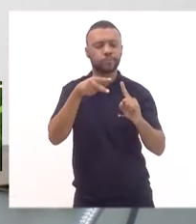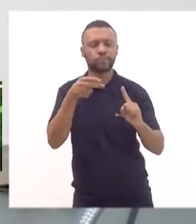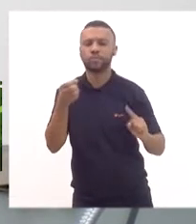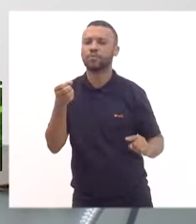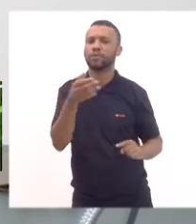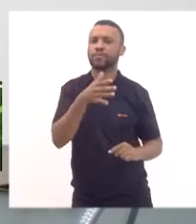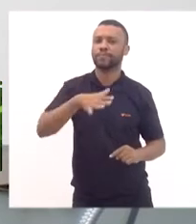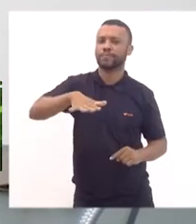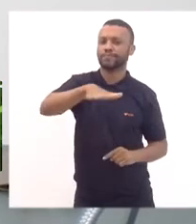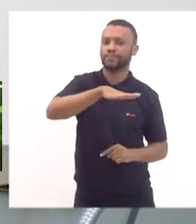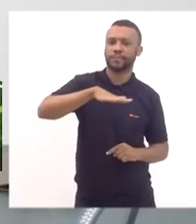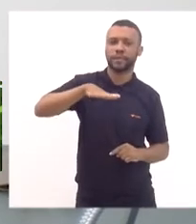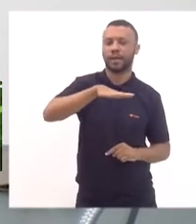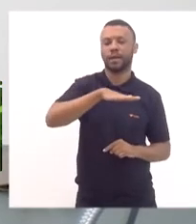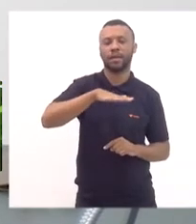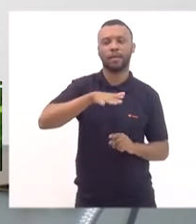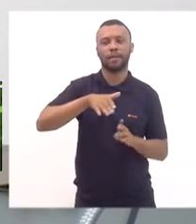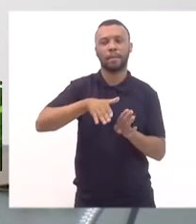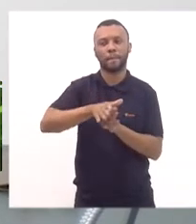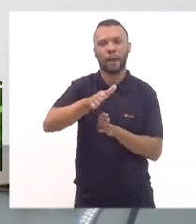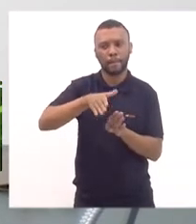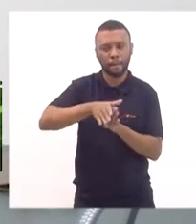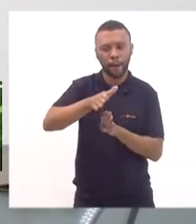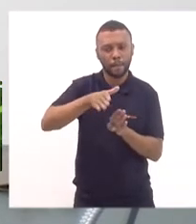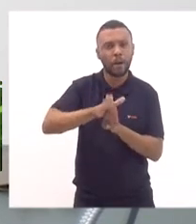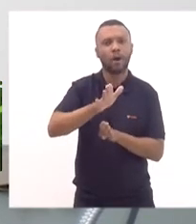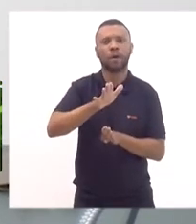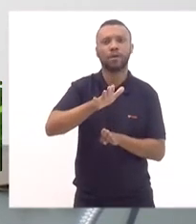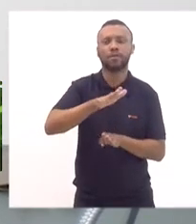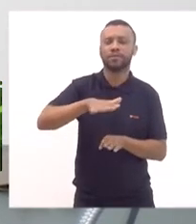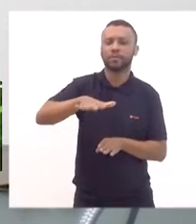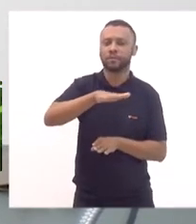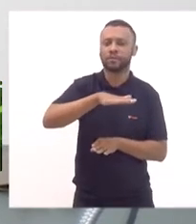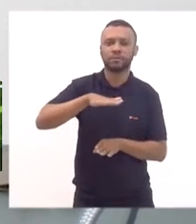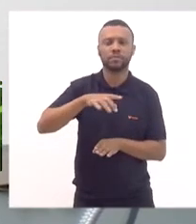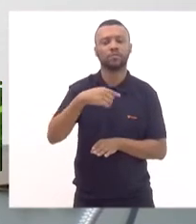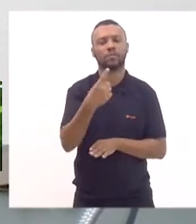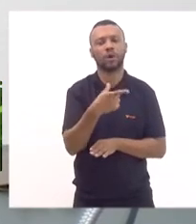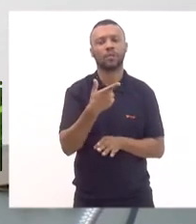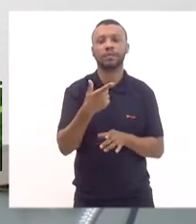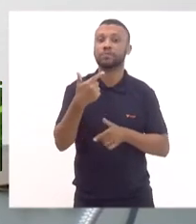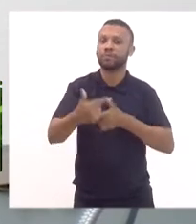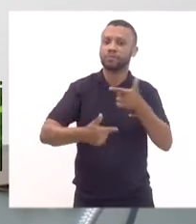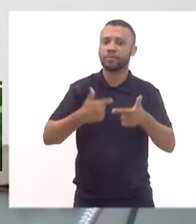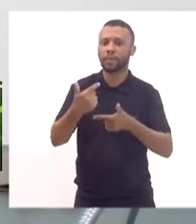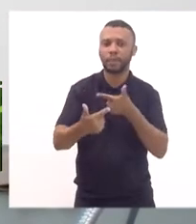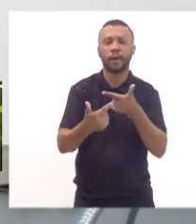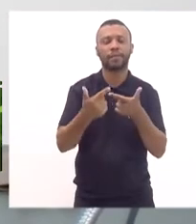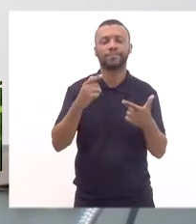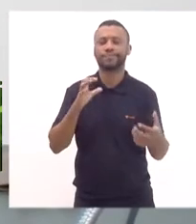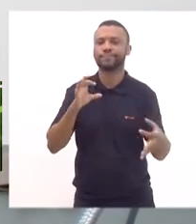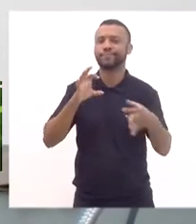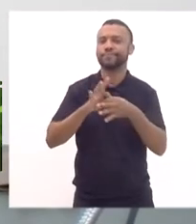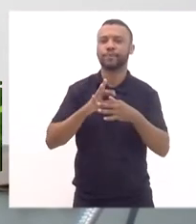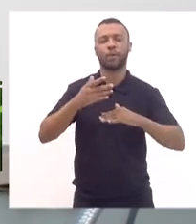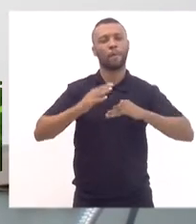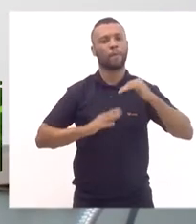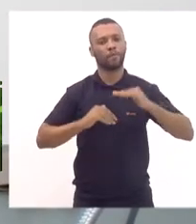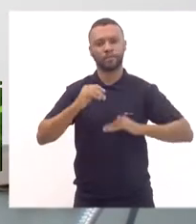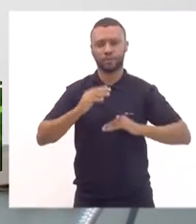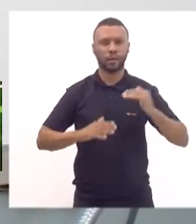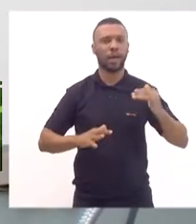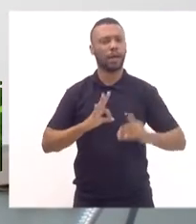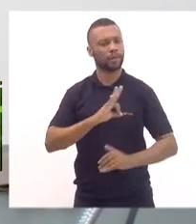mandato, olhar essas questões que já eram um traço nosso na atuação enquanto profissional da